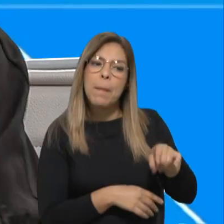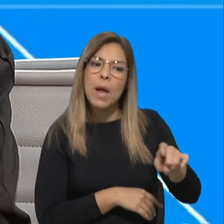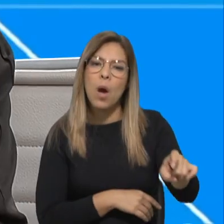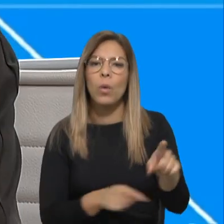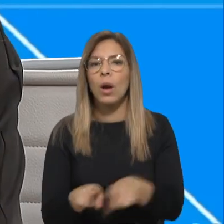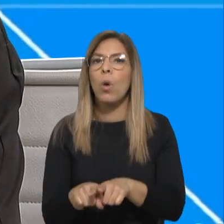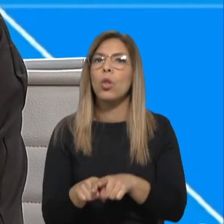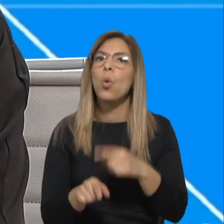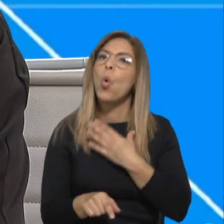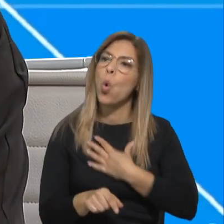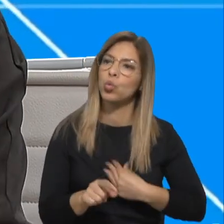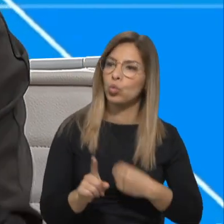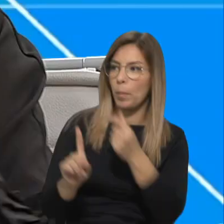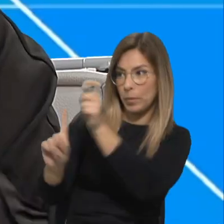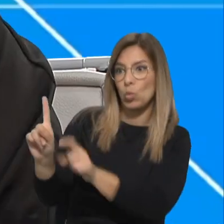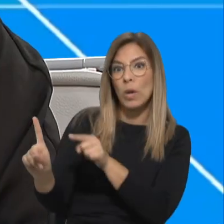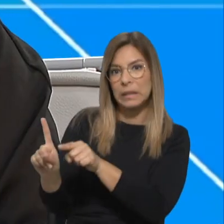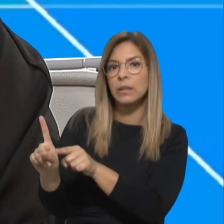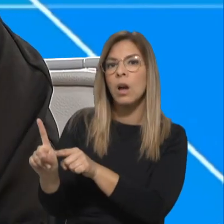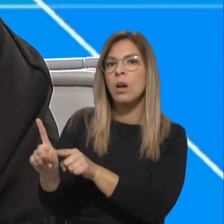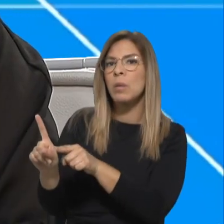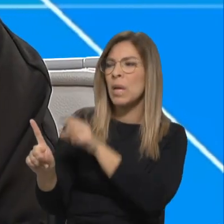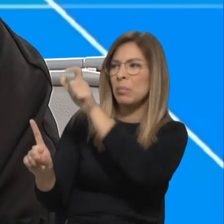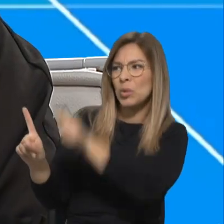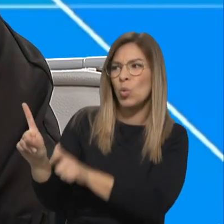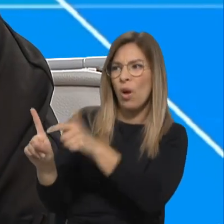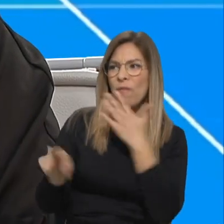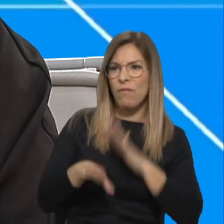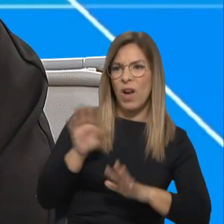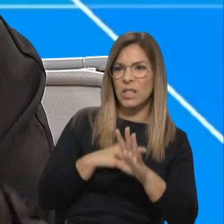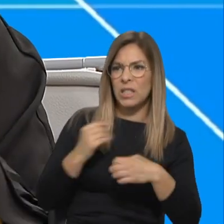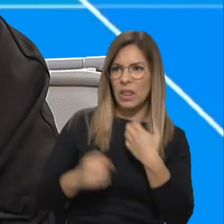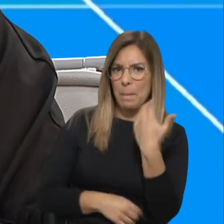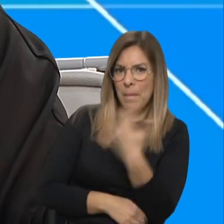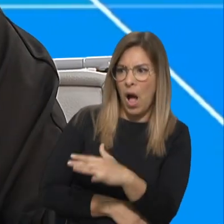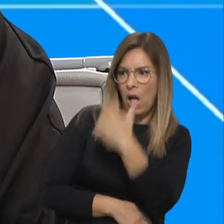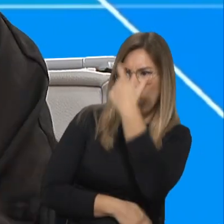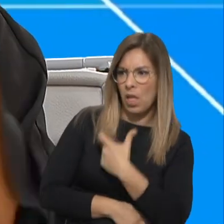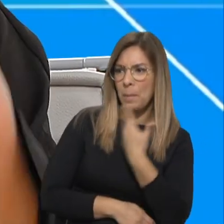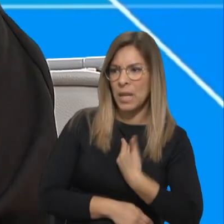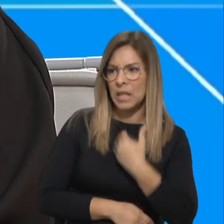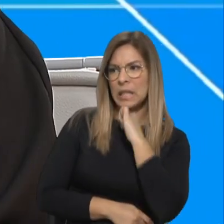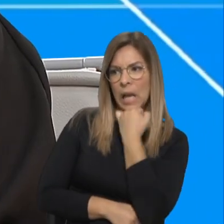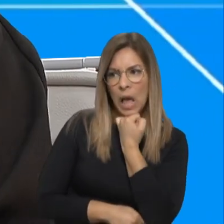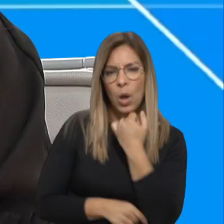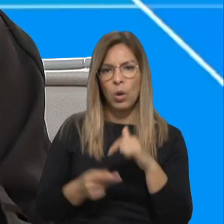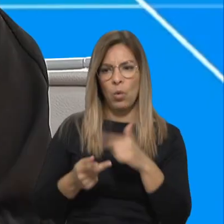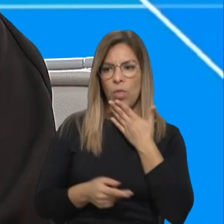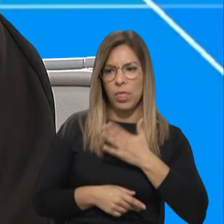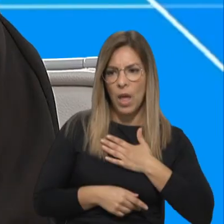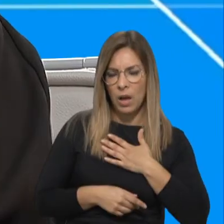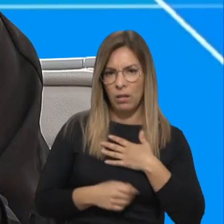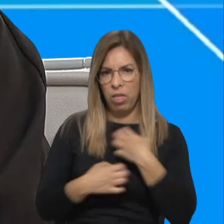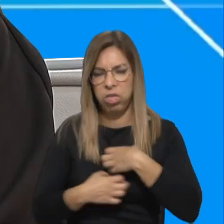eu posso gostar muito desta pessoa, mas a partir do momento em que esta pessoa me faz sentir desconfortável, me pede segredos que me deixam insegura, me